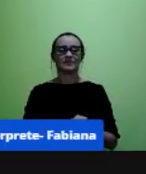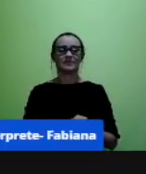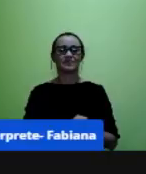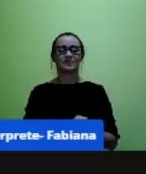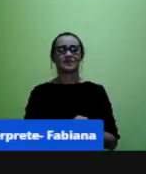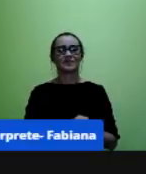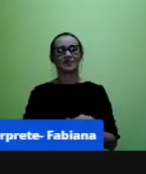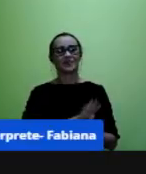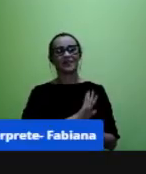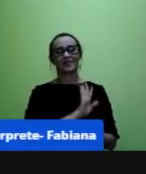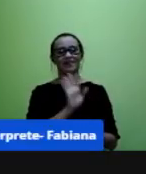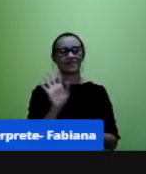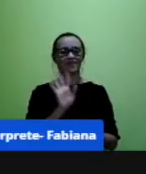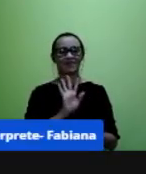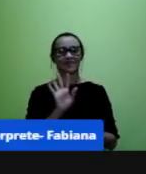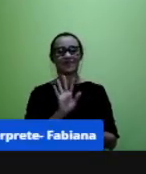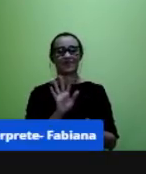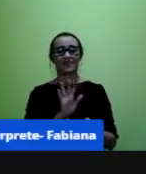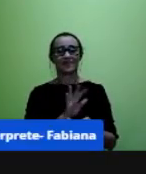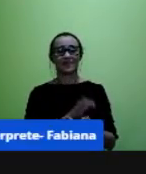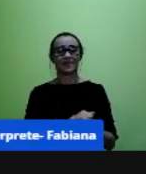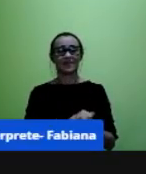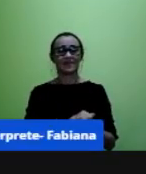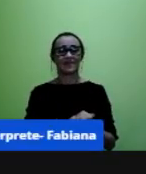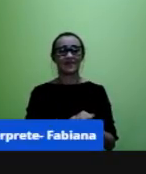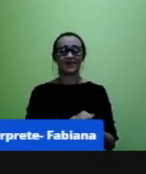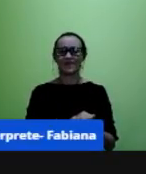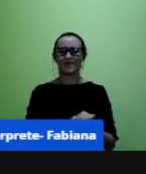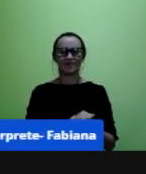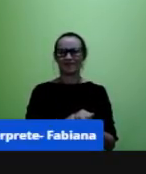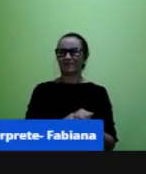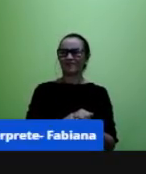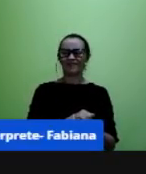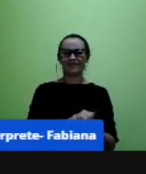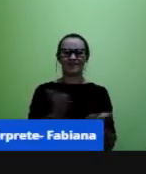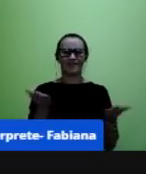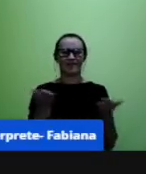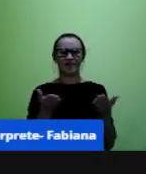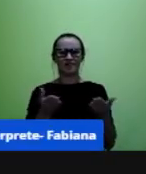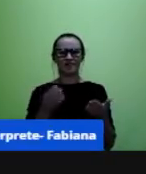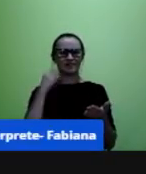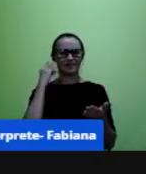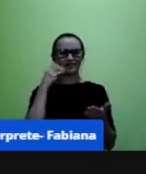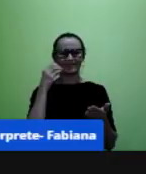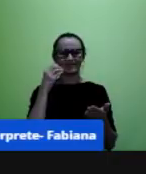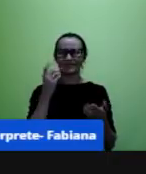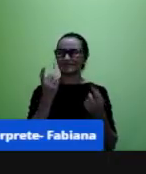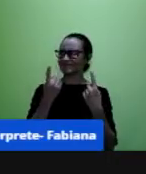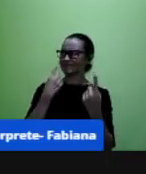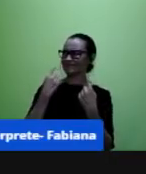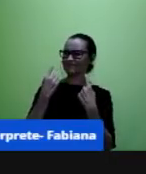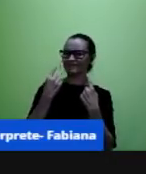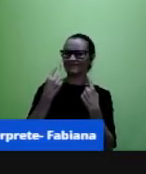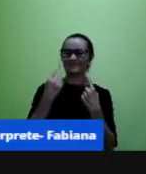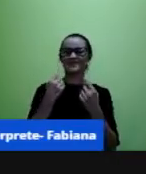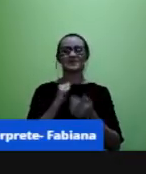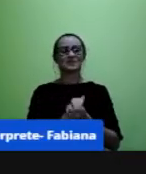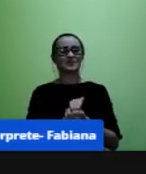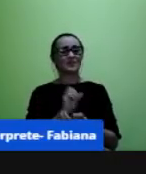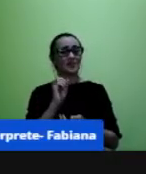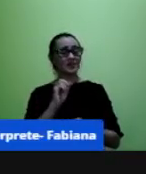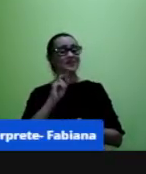Olá, seja bem-vindo a mais um VAR do professor Tiago Vaz. Ô bicho, não era do VAR não, agora era das suas experiências.